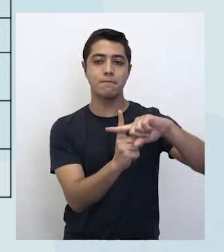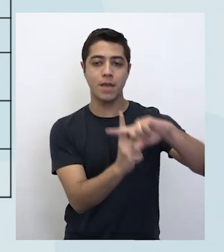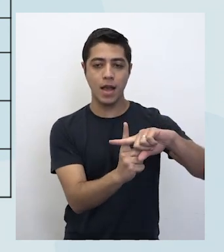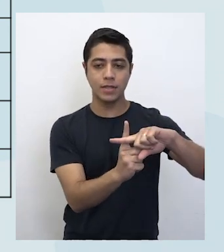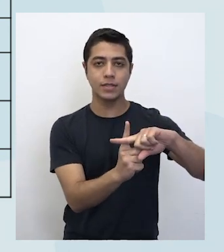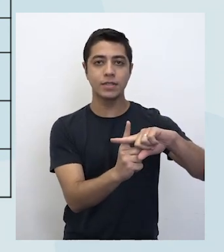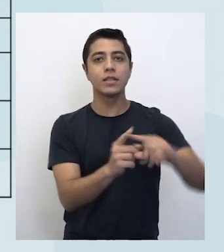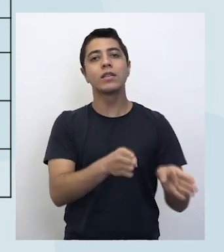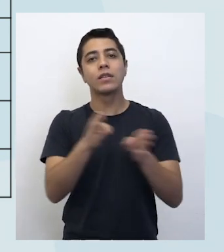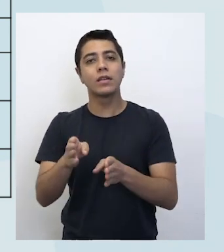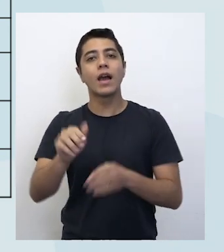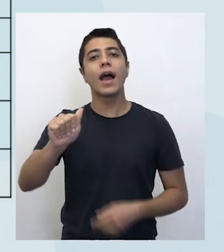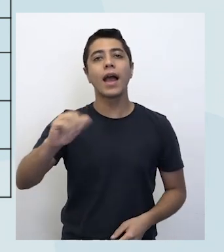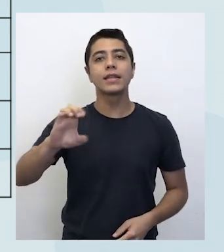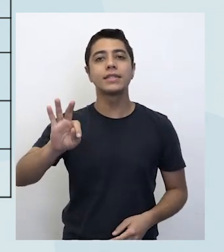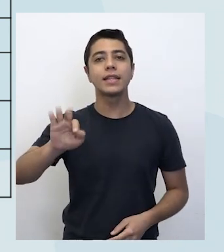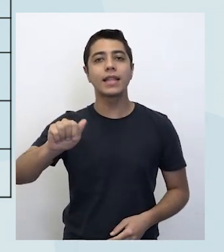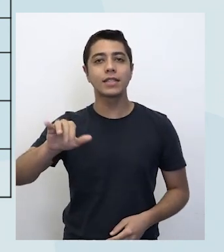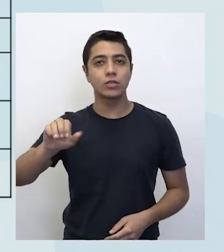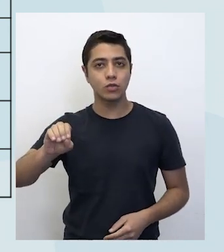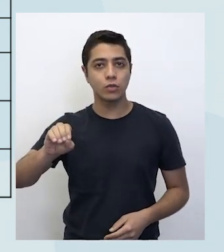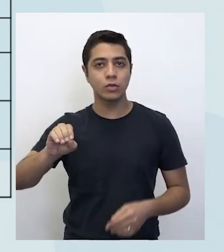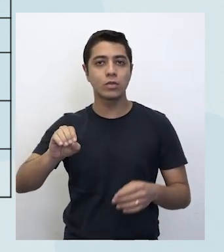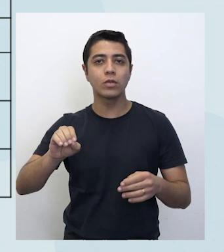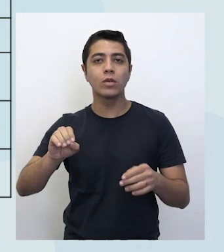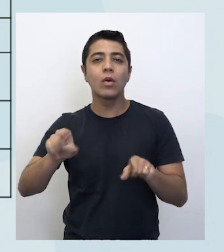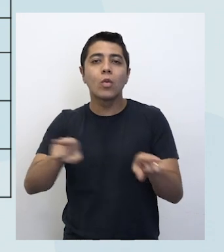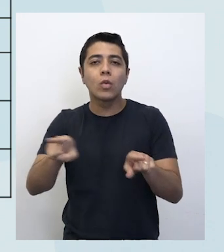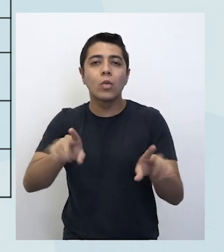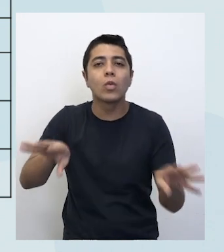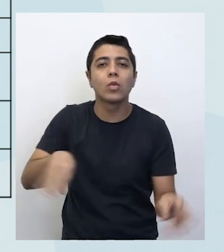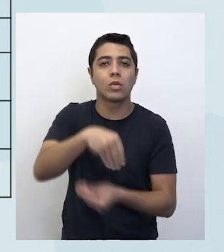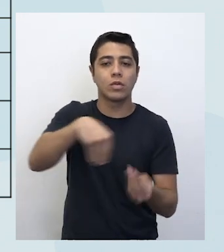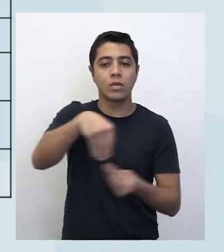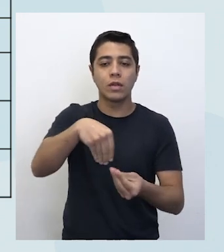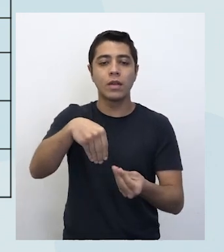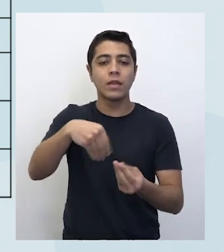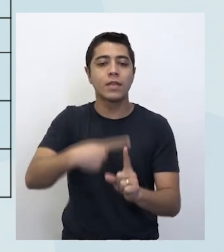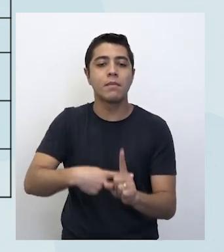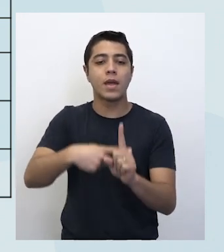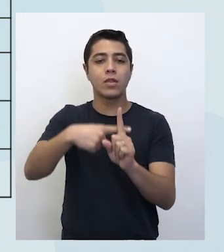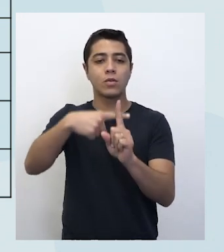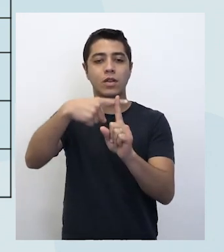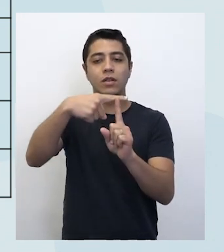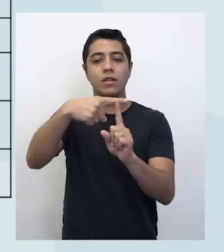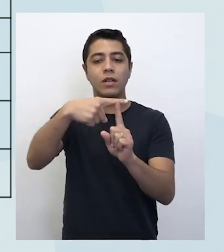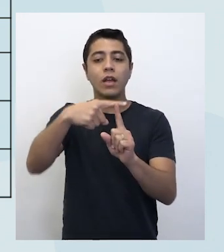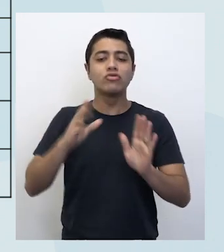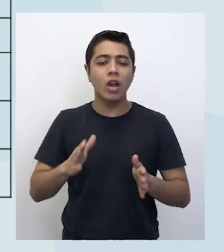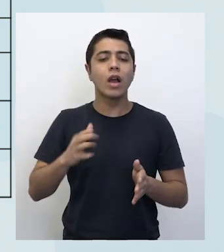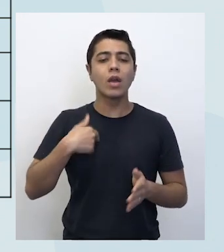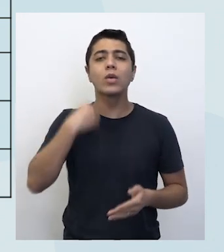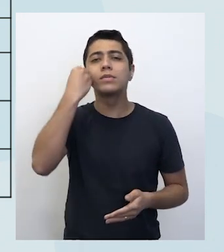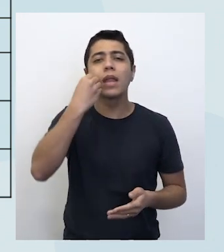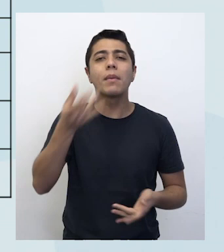25 graus Celsius. O que eu fiz? Eu fiz 3 experimentos dessa solução. Então, eu tenho lá,